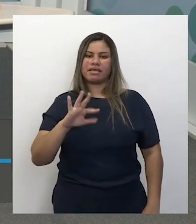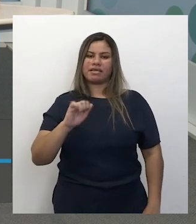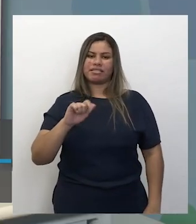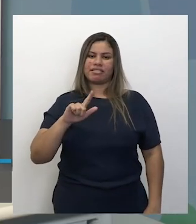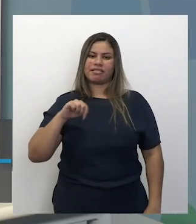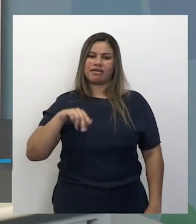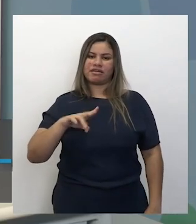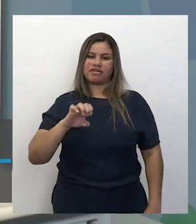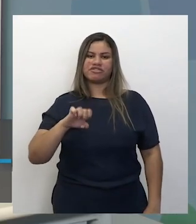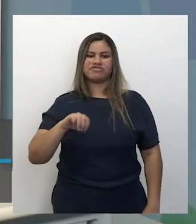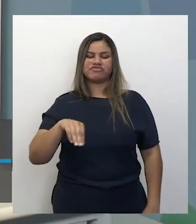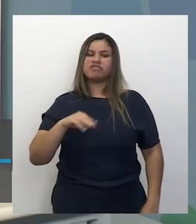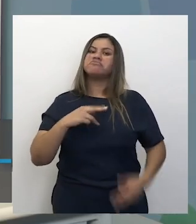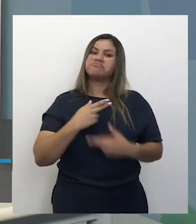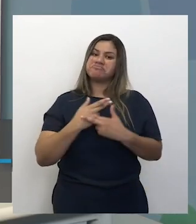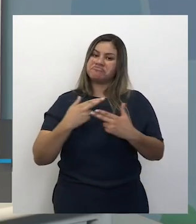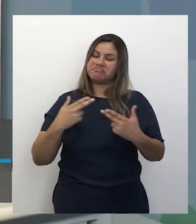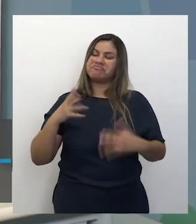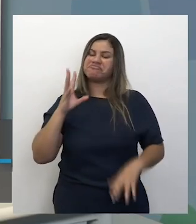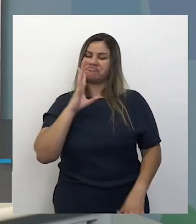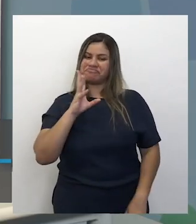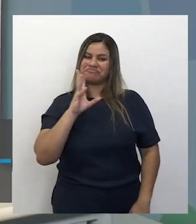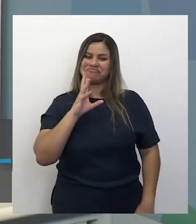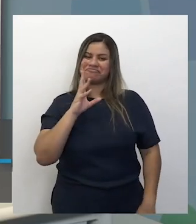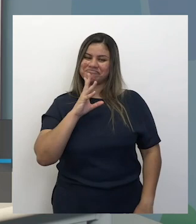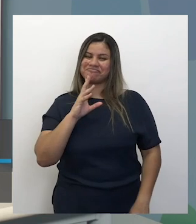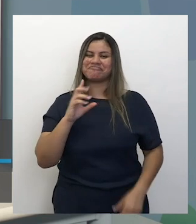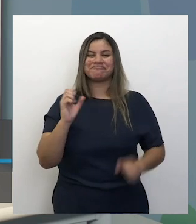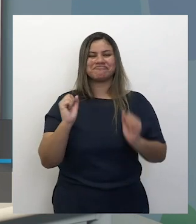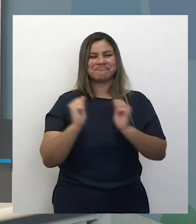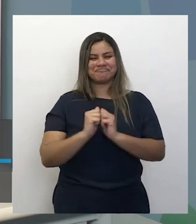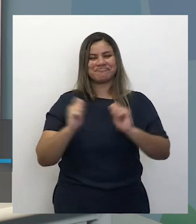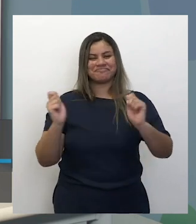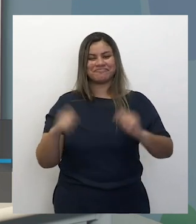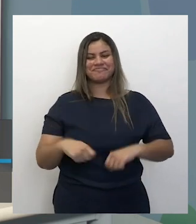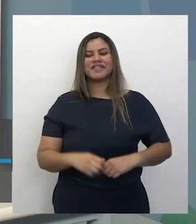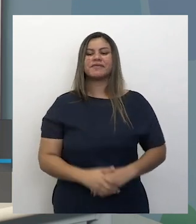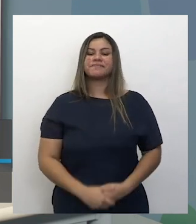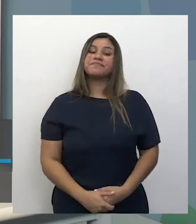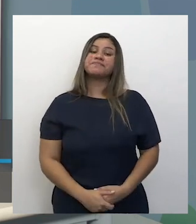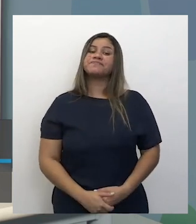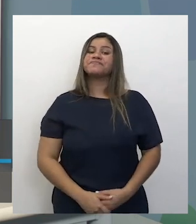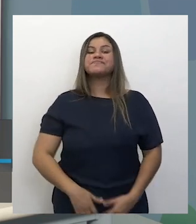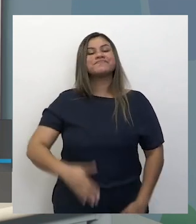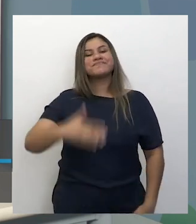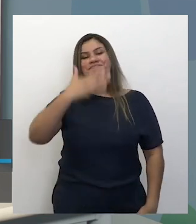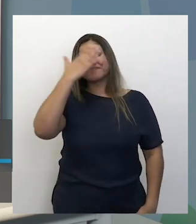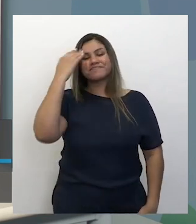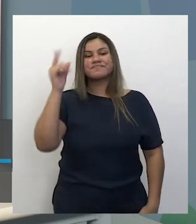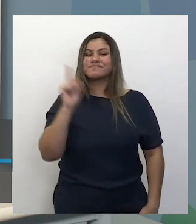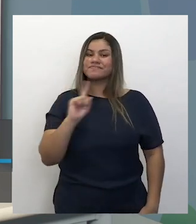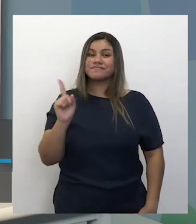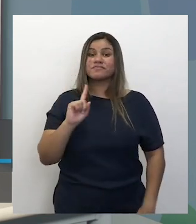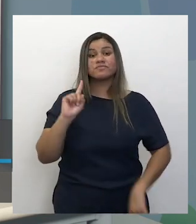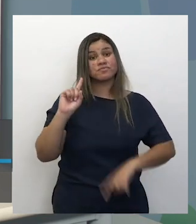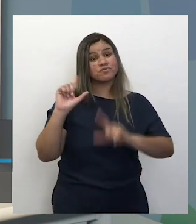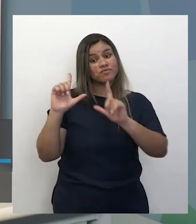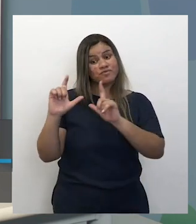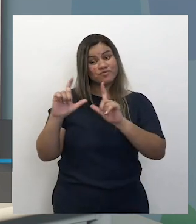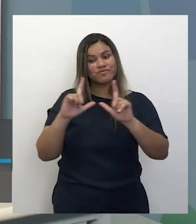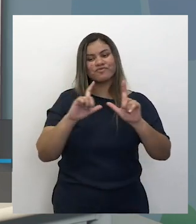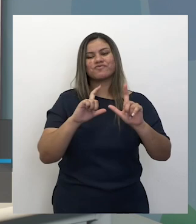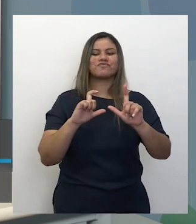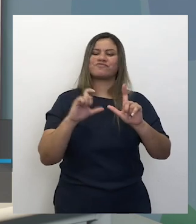também. Eu acho que fica bem legal, que são técnicas que a gente está trabalhando com vocês aqui. Pessoal, não esqueçam de tirar foto do produto de vocês. Isso